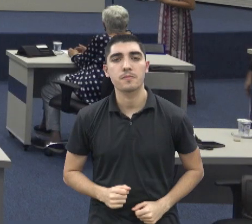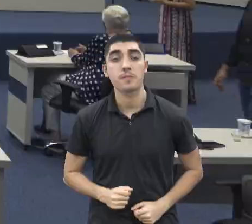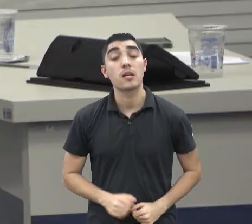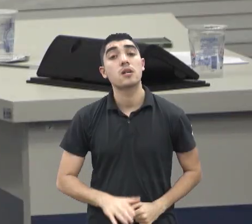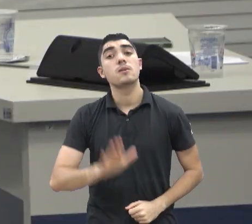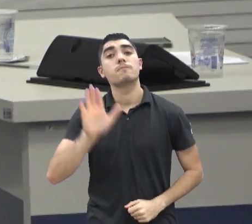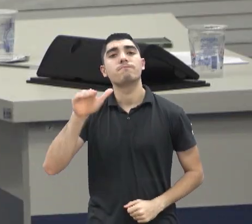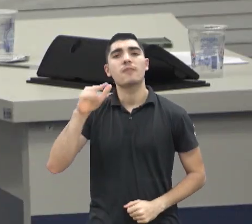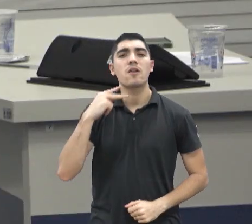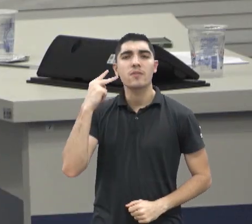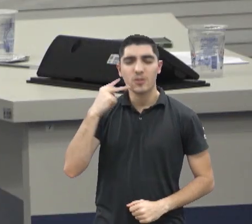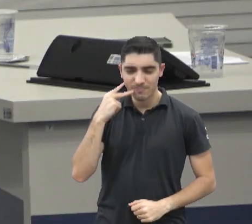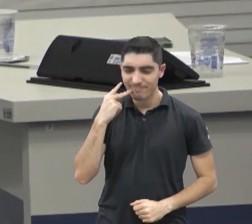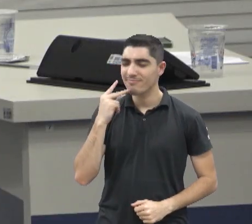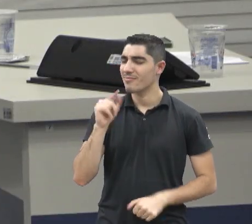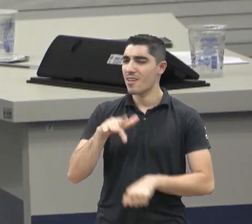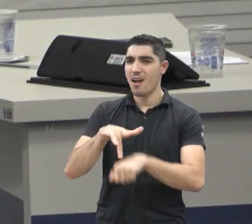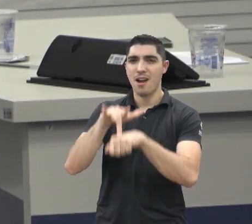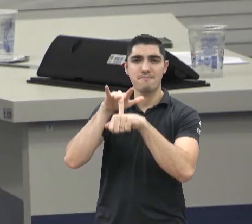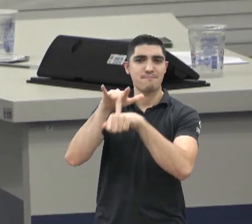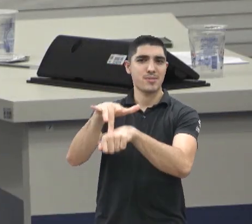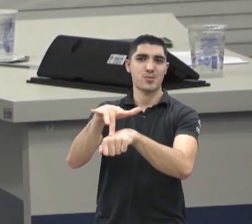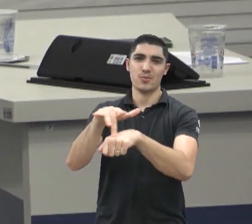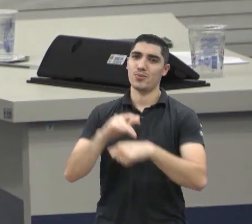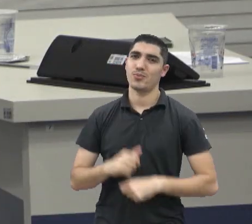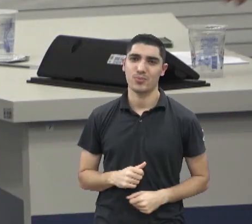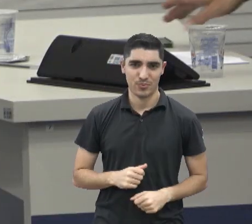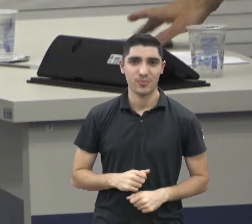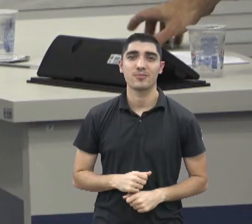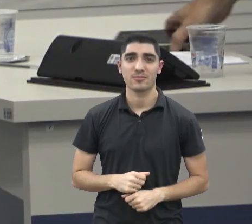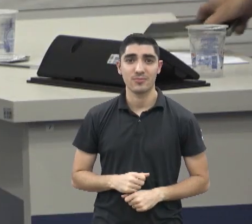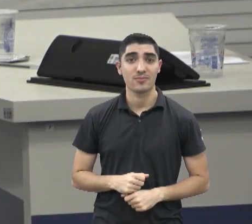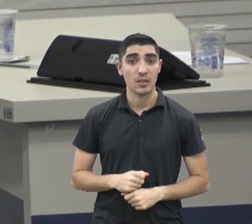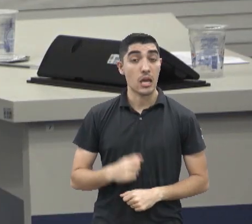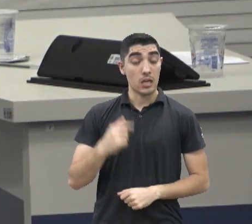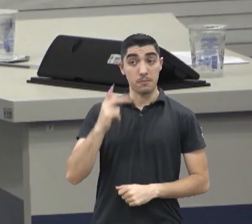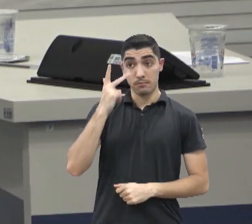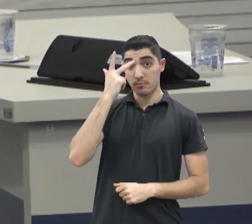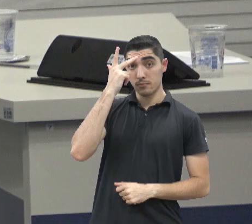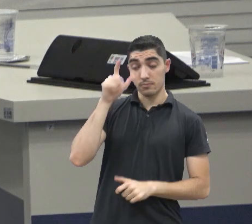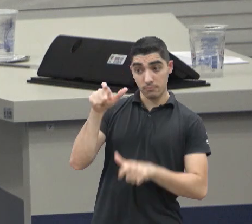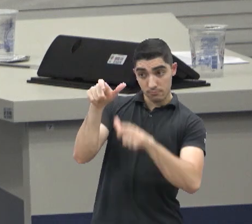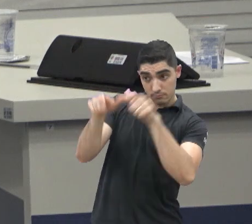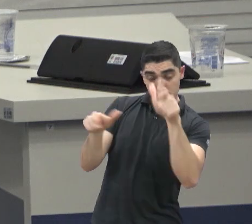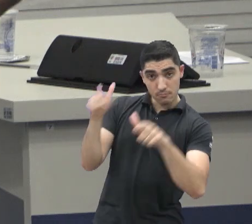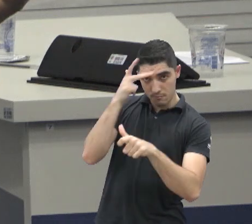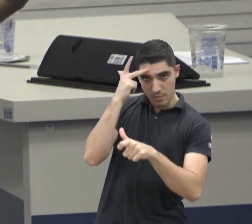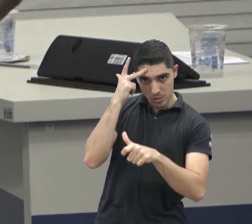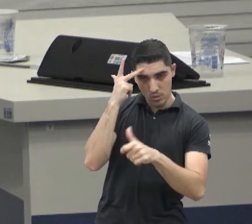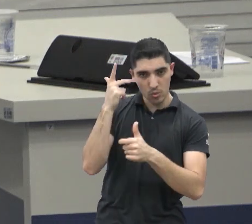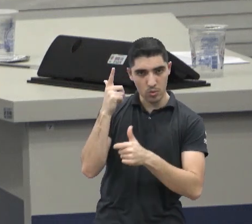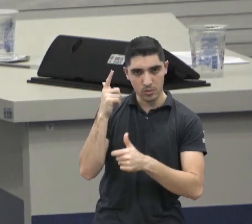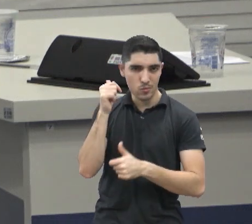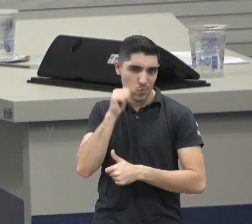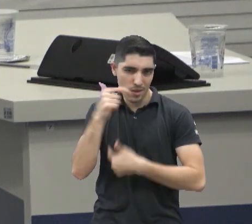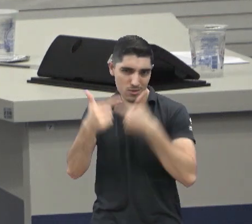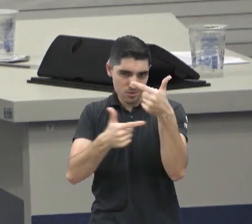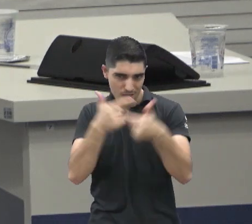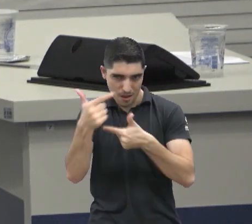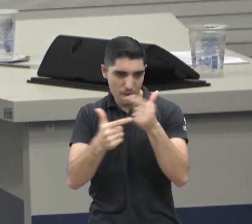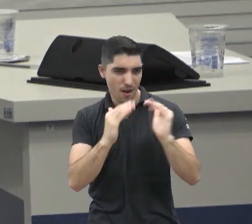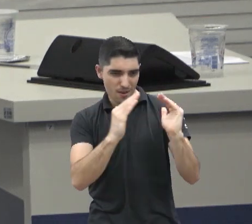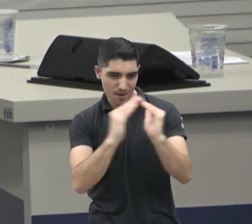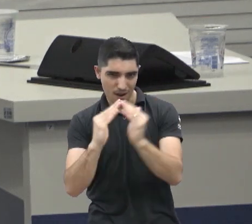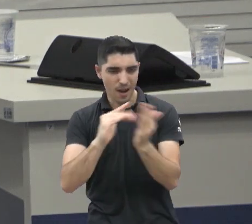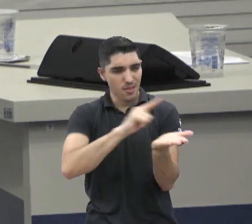que aconteceu nessa semana. Eu tenho ouvido das trabalhadoras domésticas, relatei aqui para a vereadora